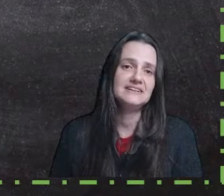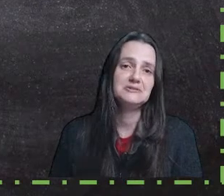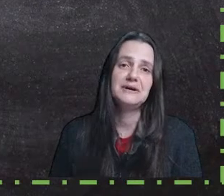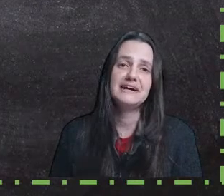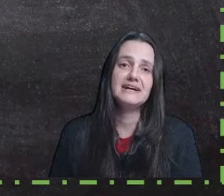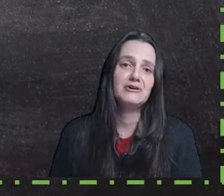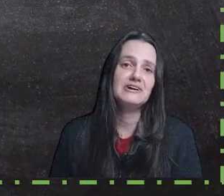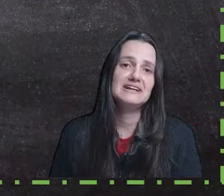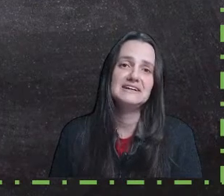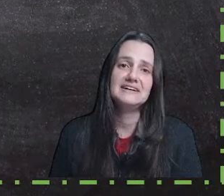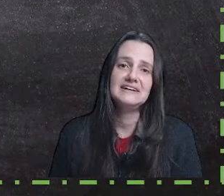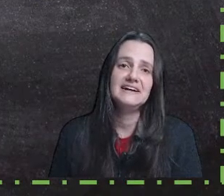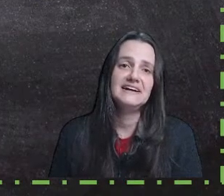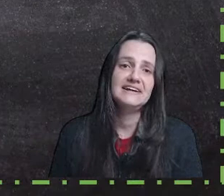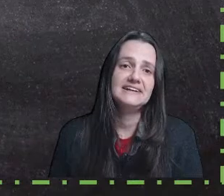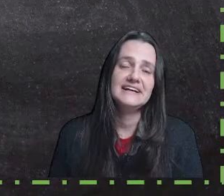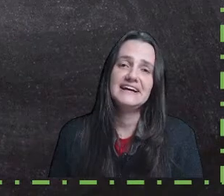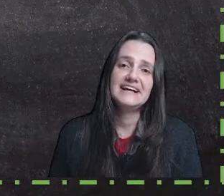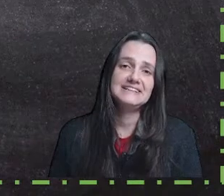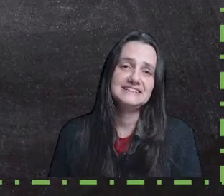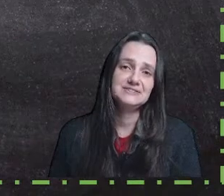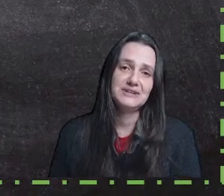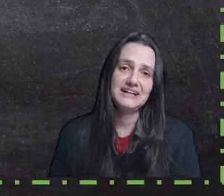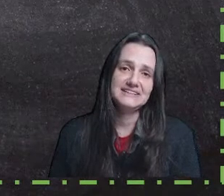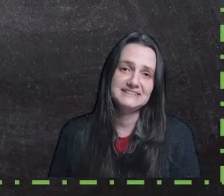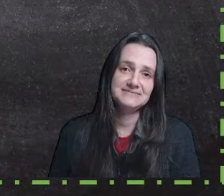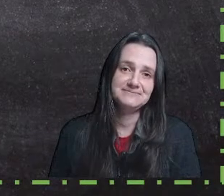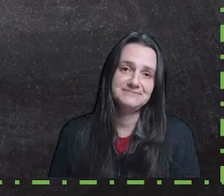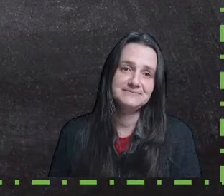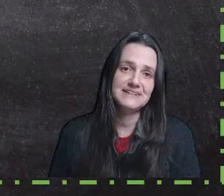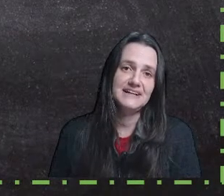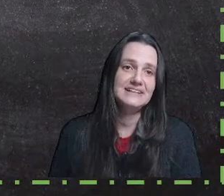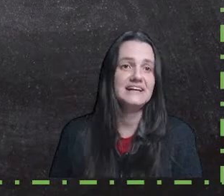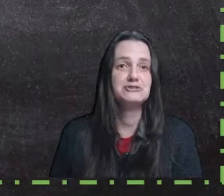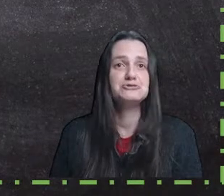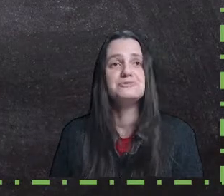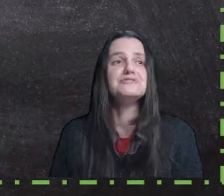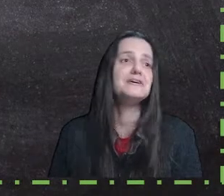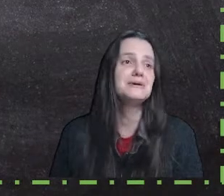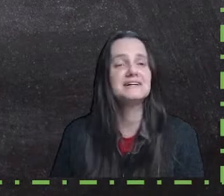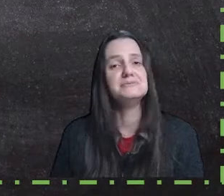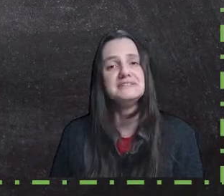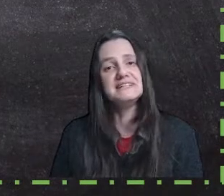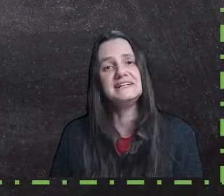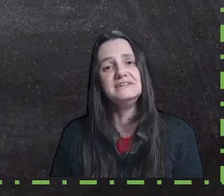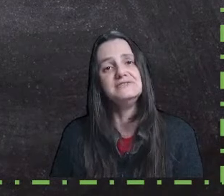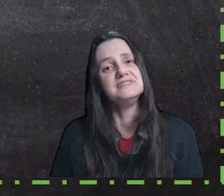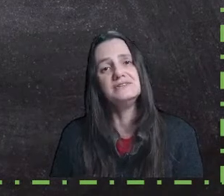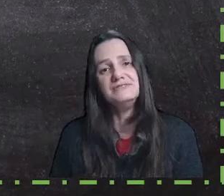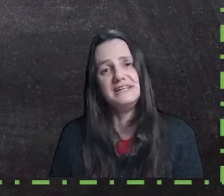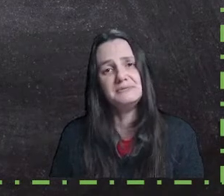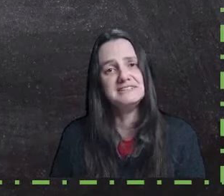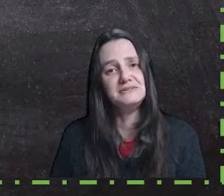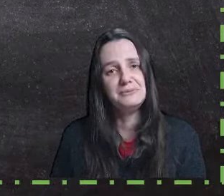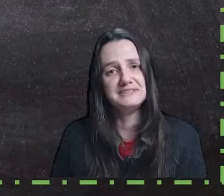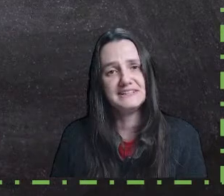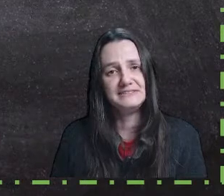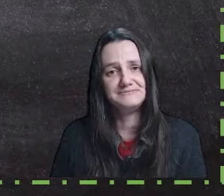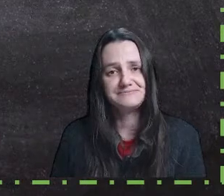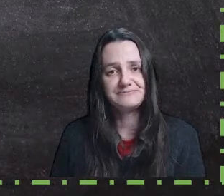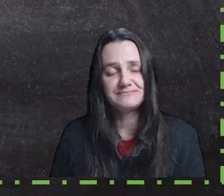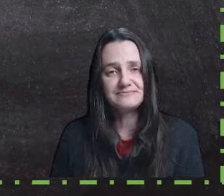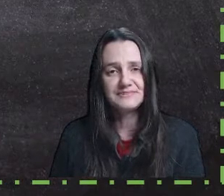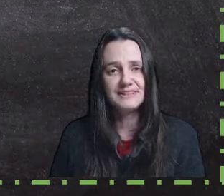você ter uma gaiola na garagem da sua casa. Tá? E aí todo mundo vai pegando passarinho e no final não tem mais